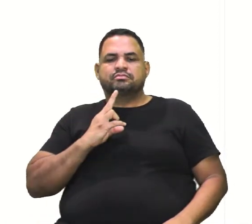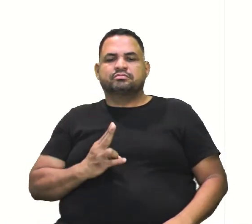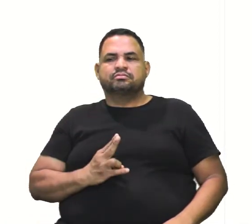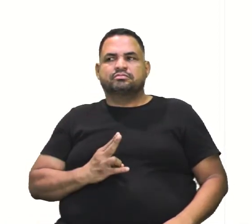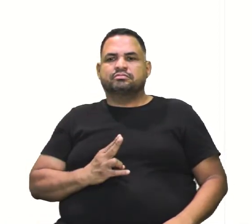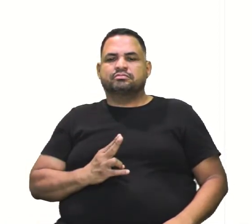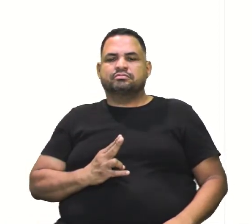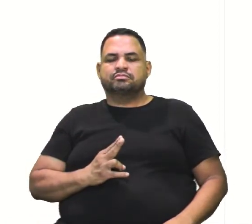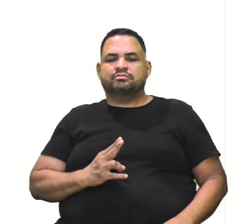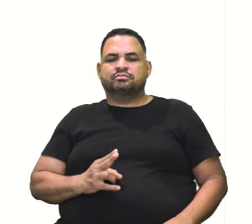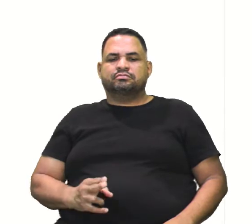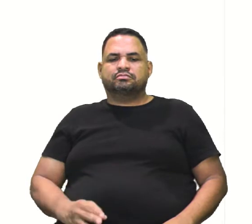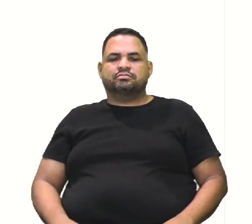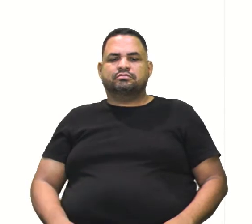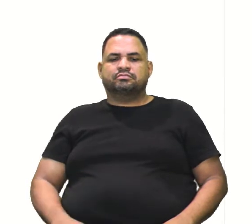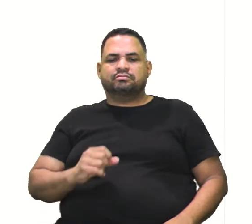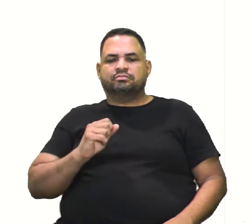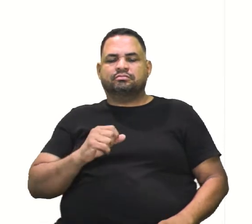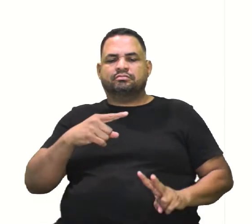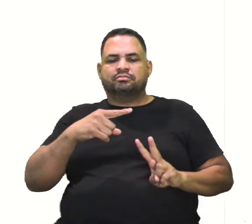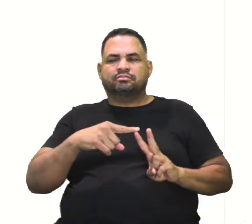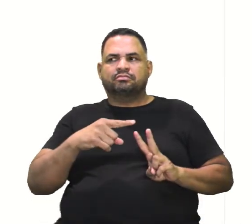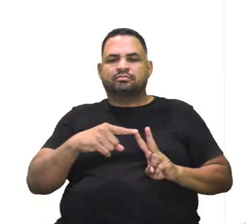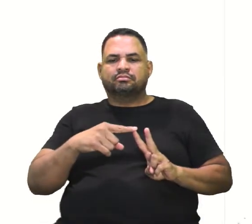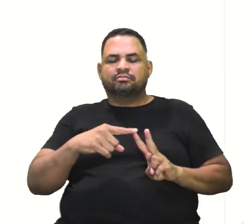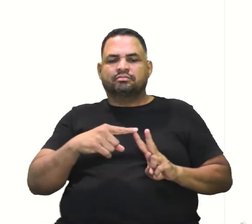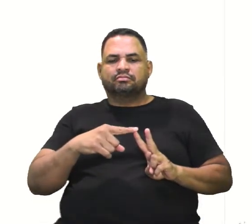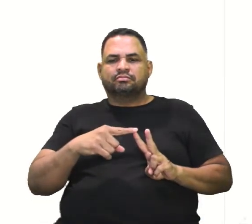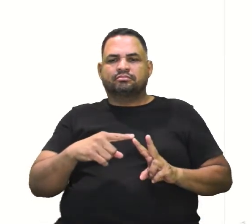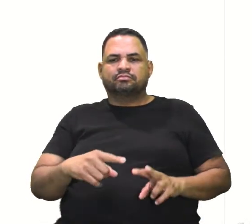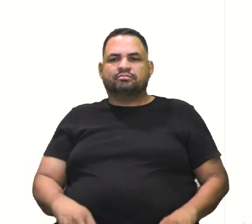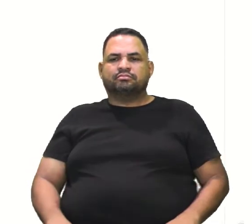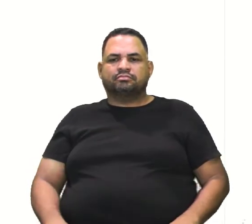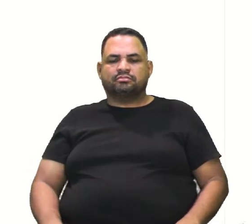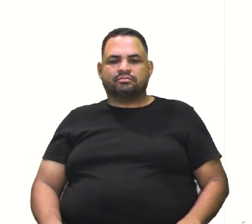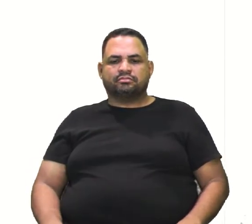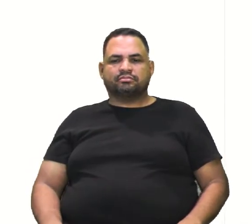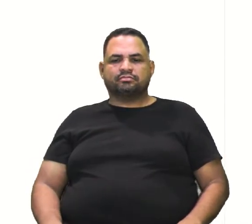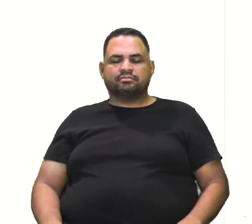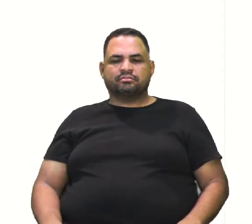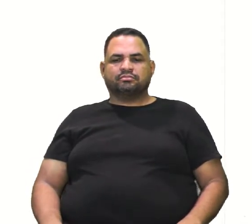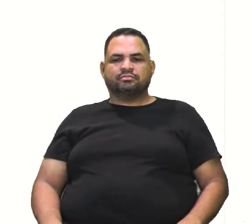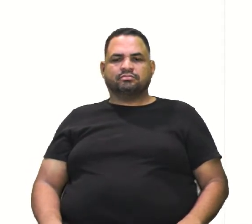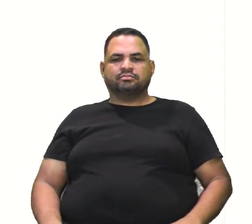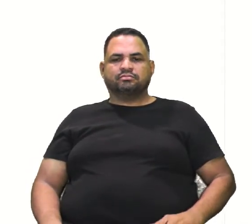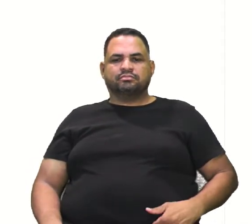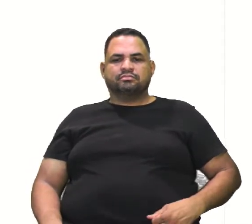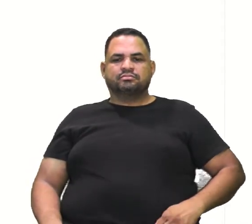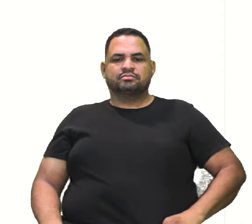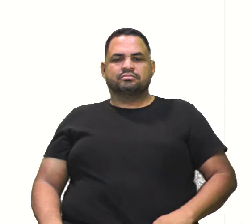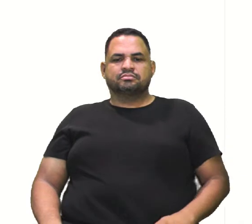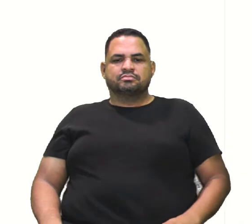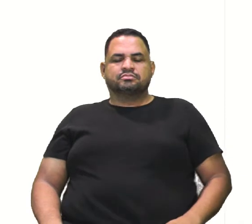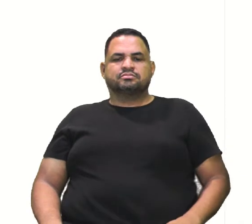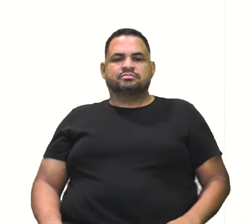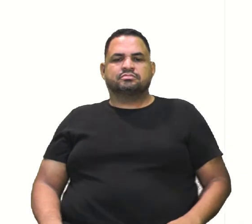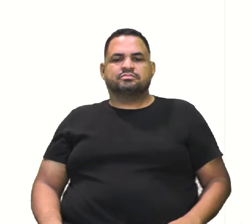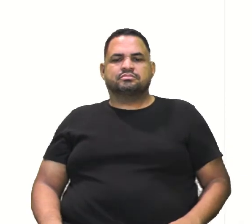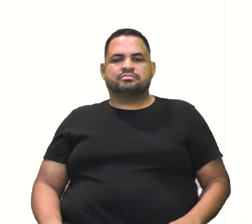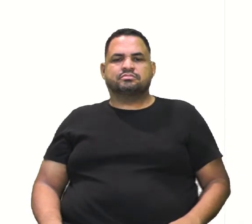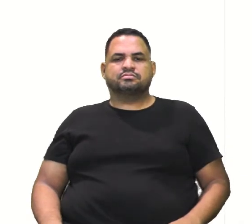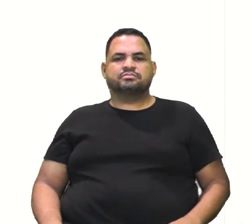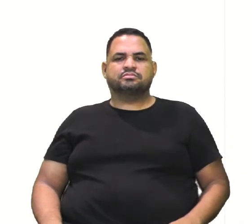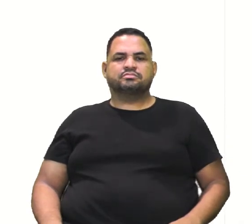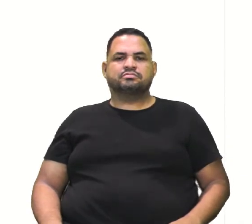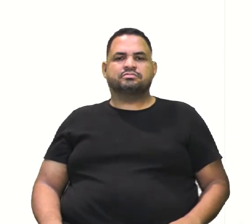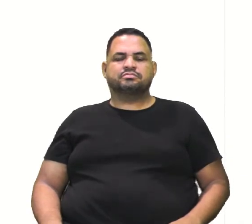igual... X é igual a raiz quadrada. primeiro vamos dividir, né? Não, porque senão vai ficar difícil tirar a raiz.